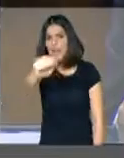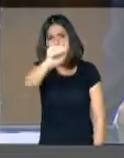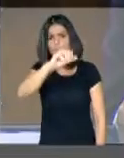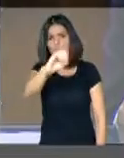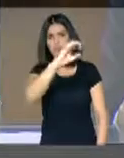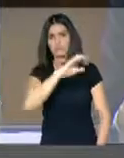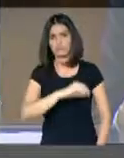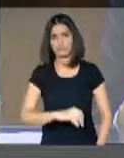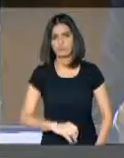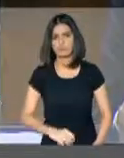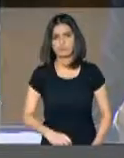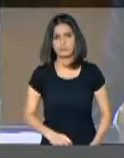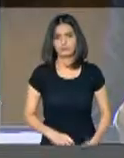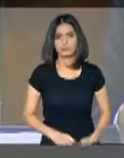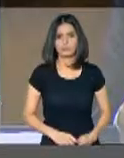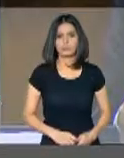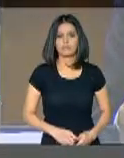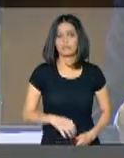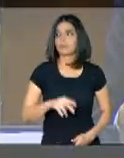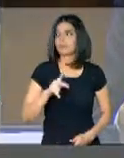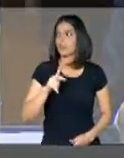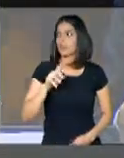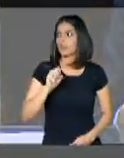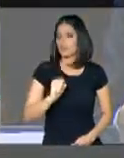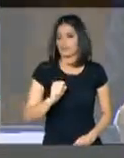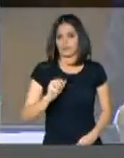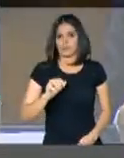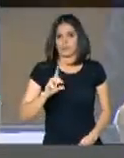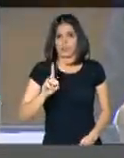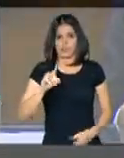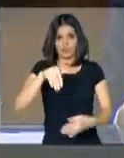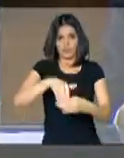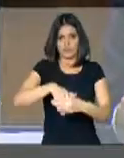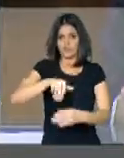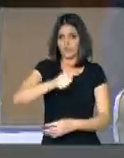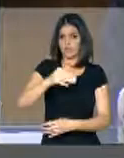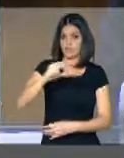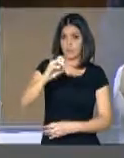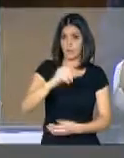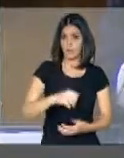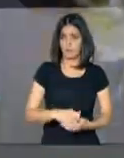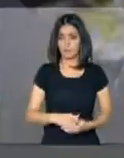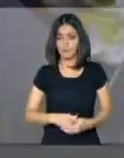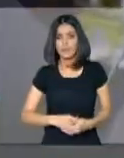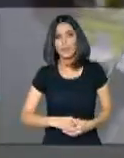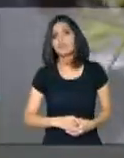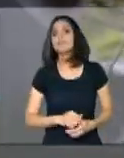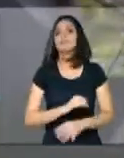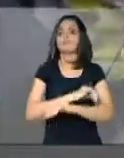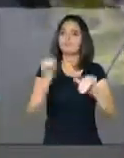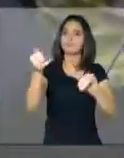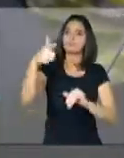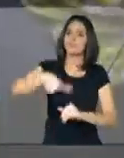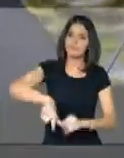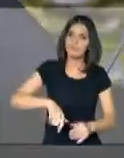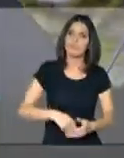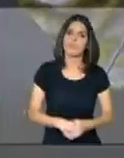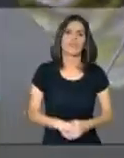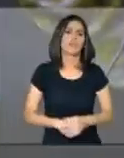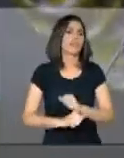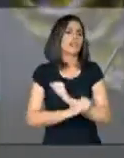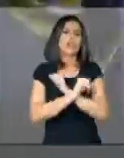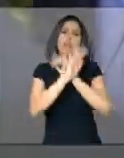PSB. PSB, presidente. Vota não e quer dizer, presidente, mais uma vez, a